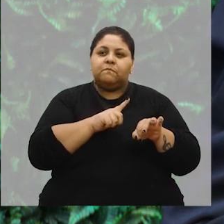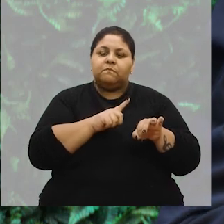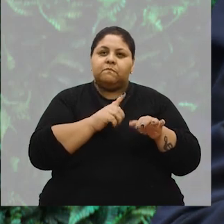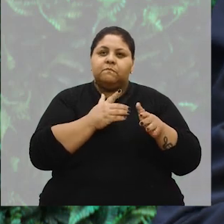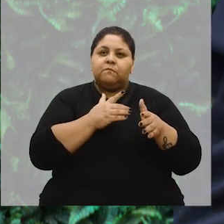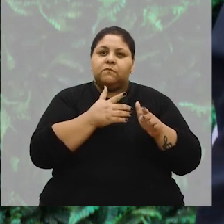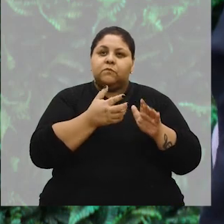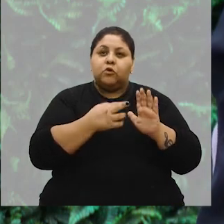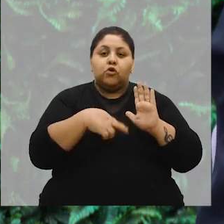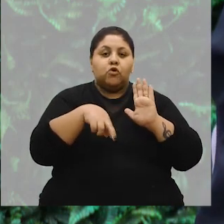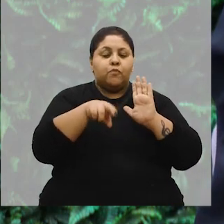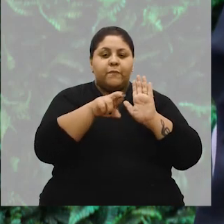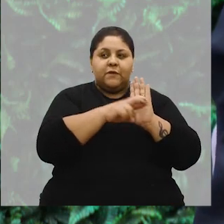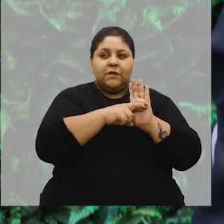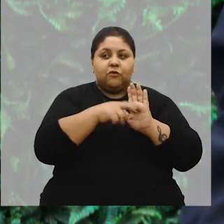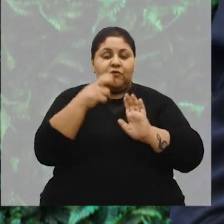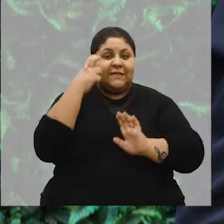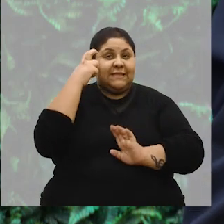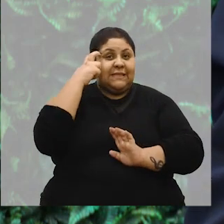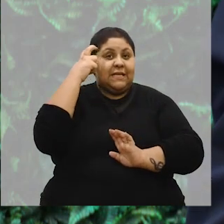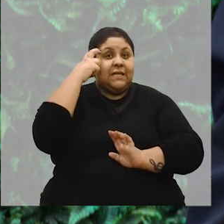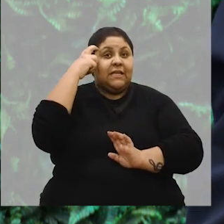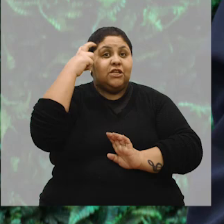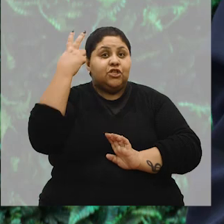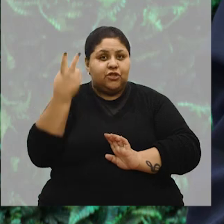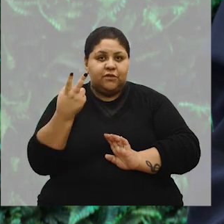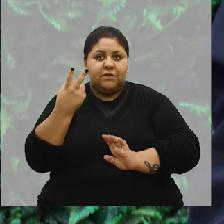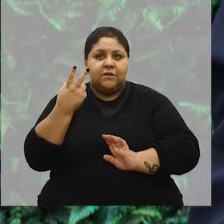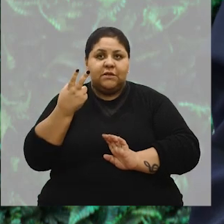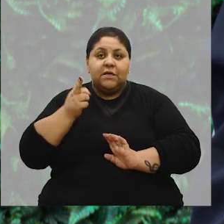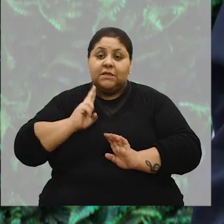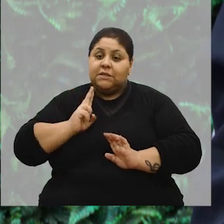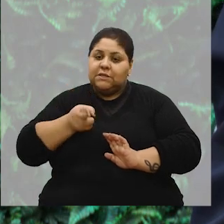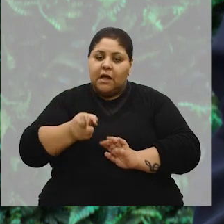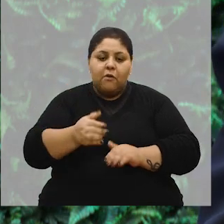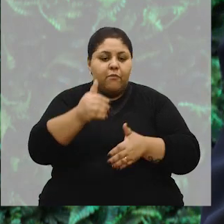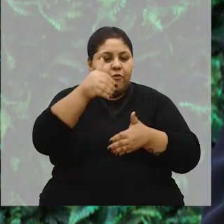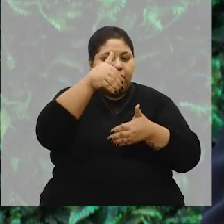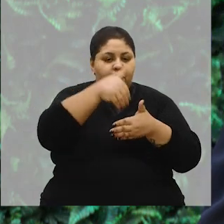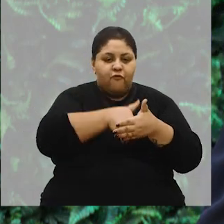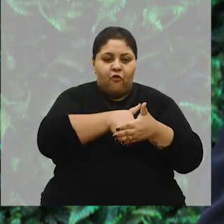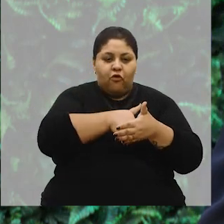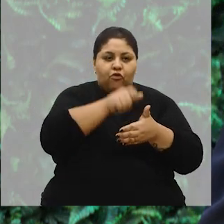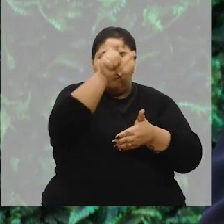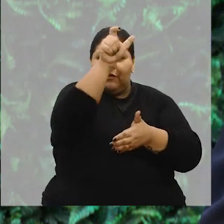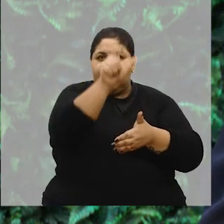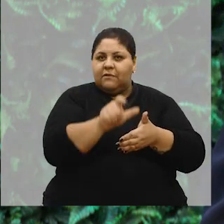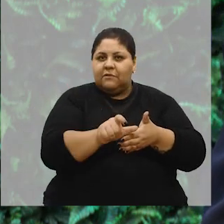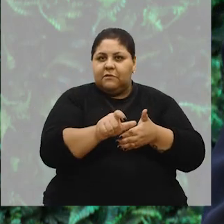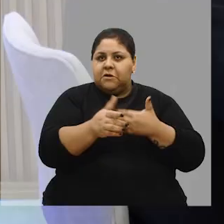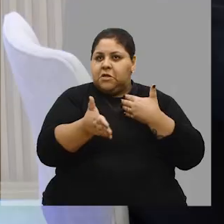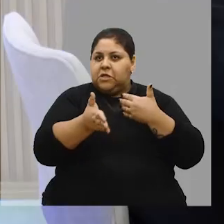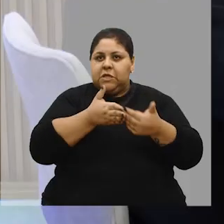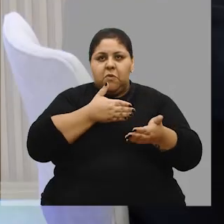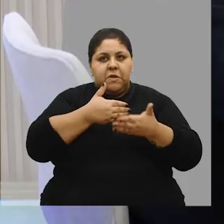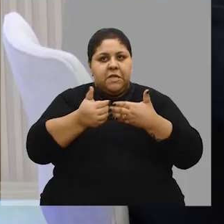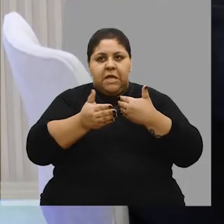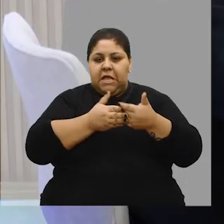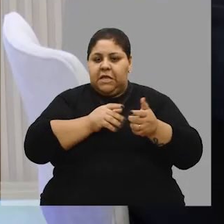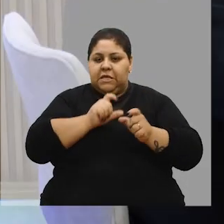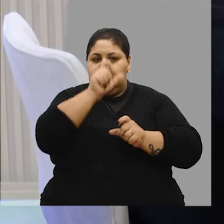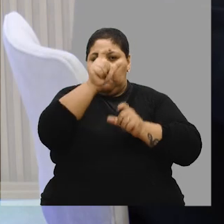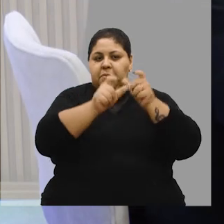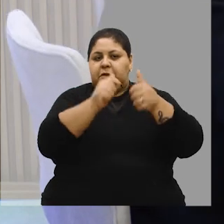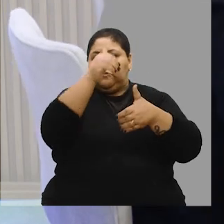um resultado sábio, como sábio sempre foi o voto do eleitor, não interessa para que lado vai.